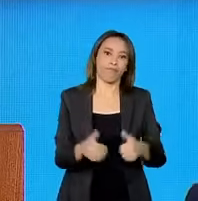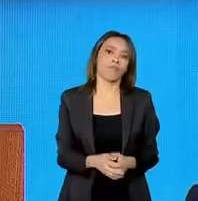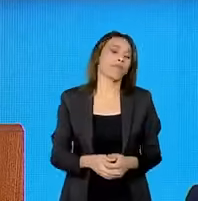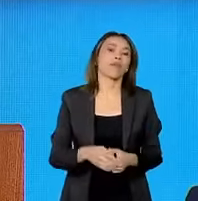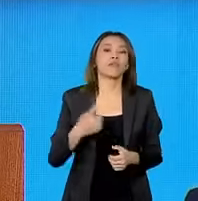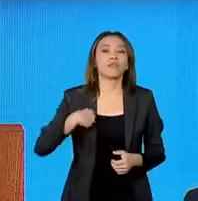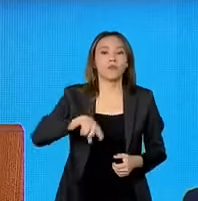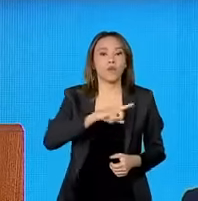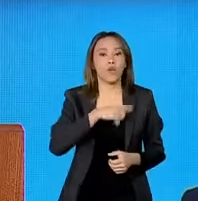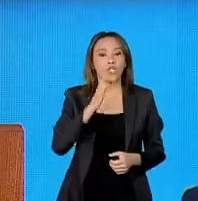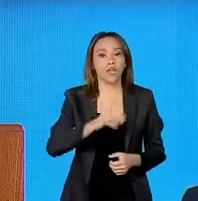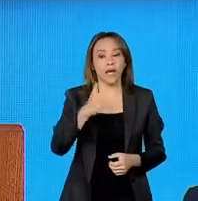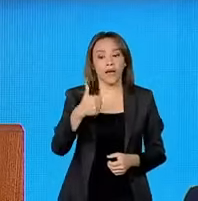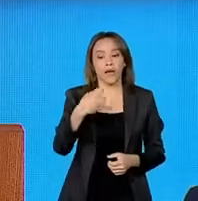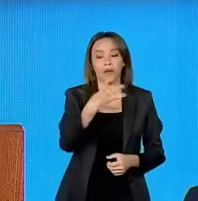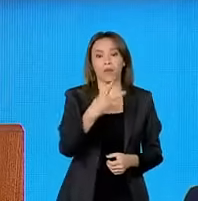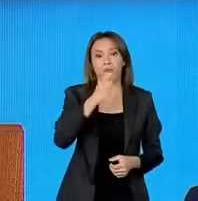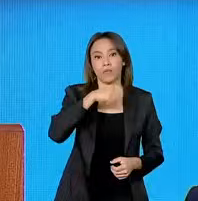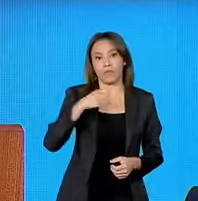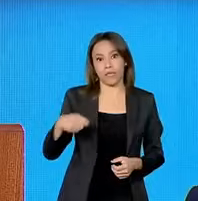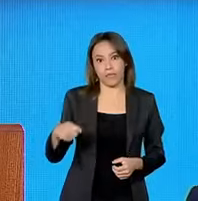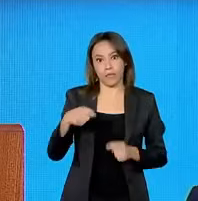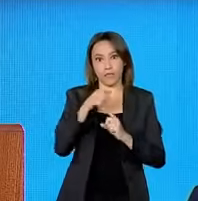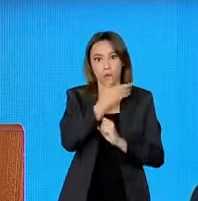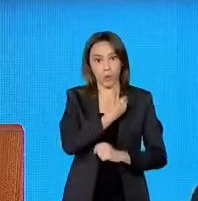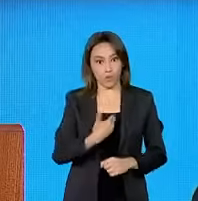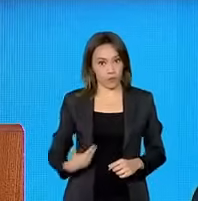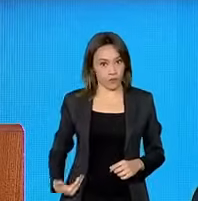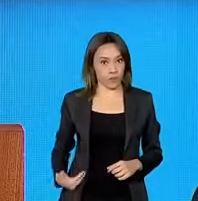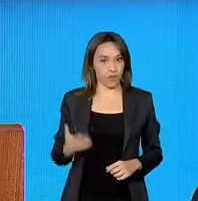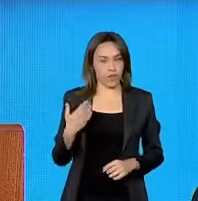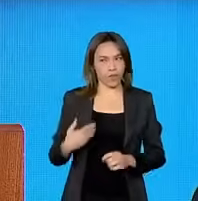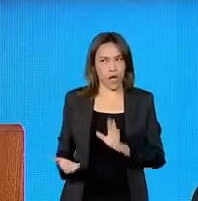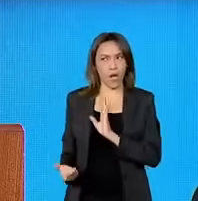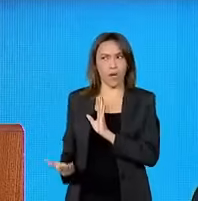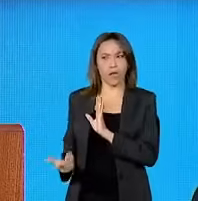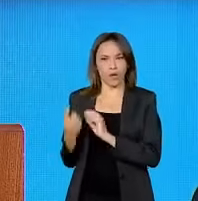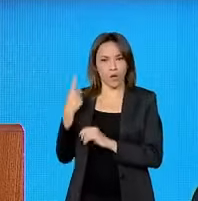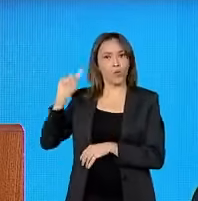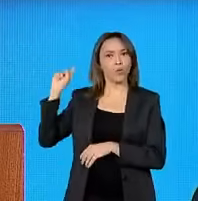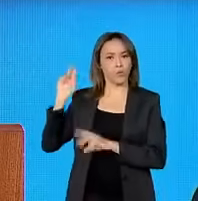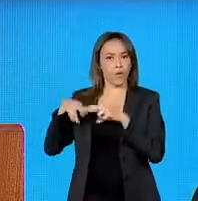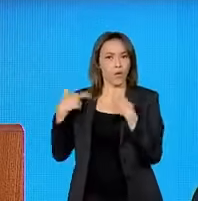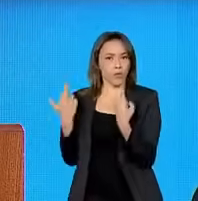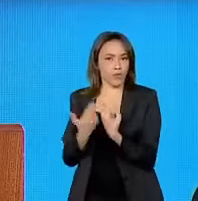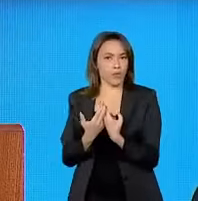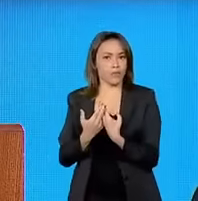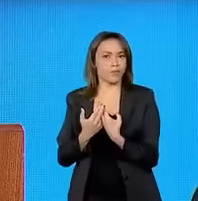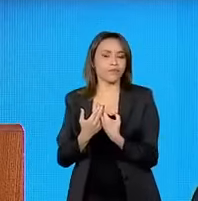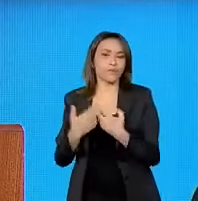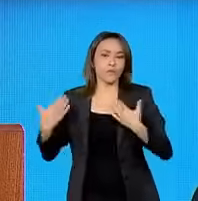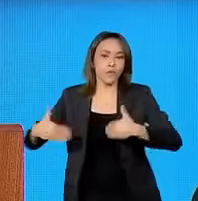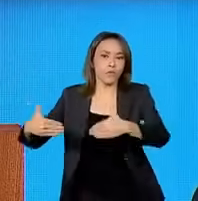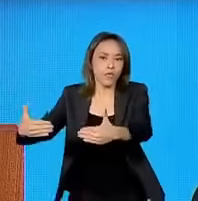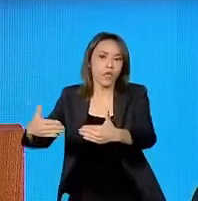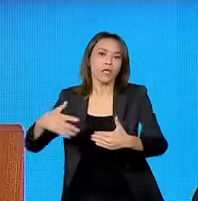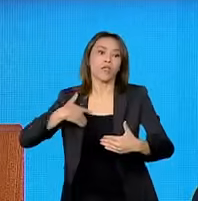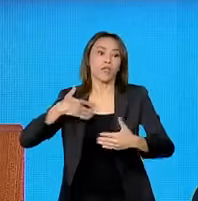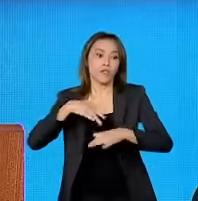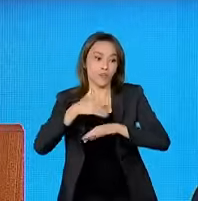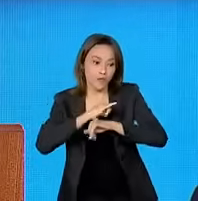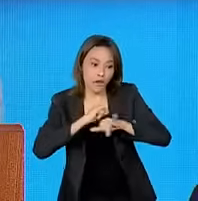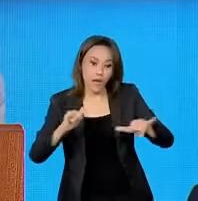estamos há 14 meses no governo. Na última reunião dos ministérios eu disse, companheiros e companheiras, nós tratamos a